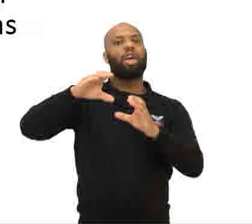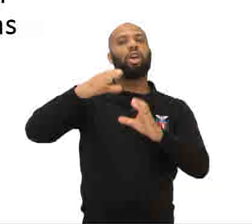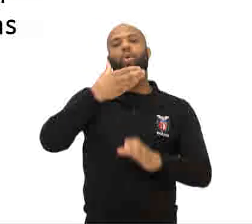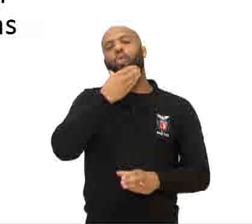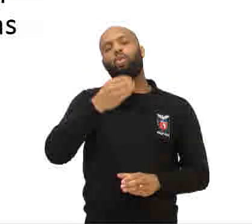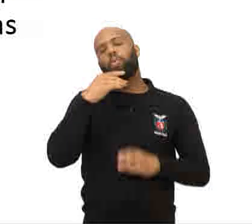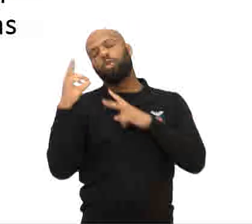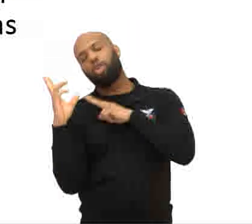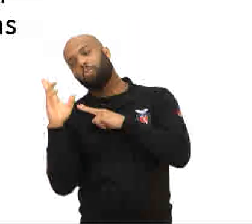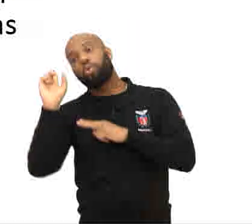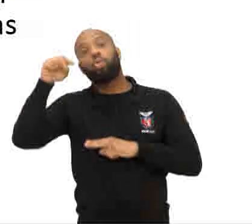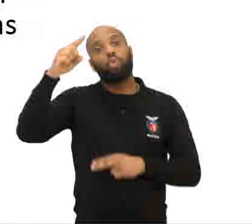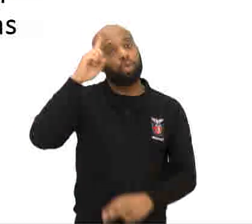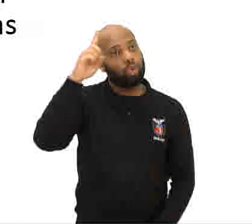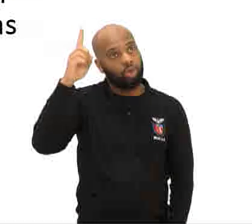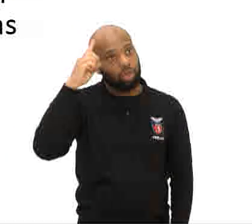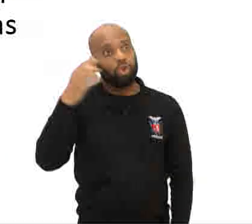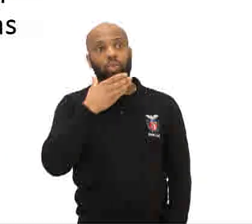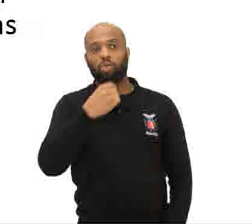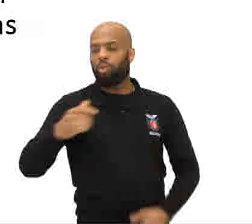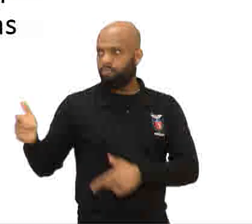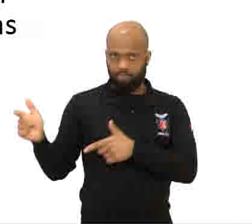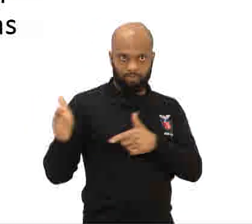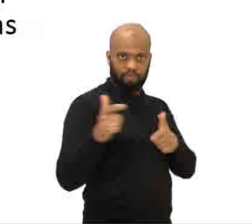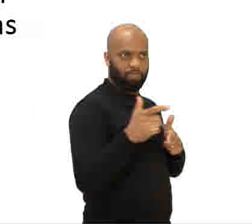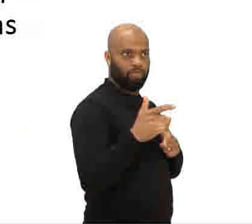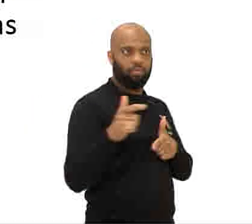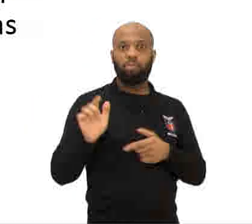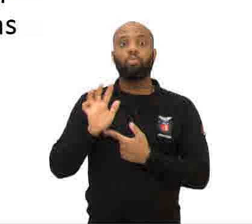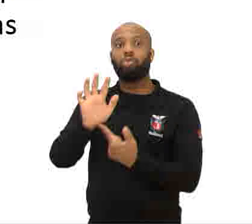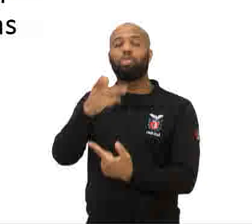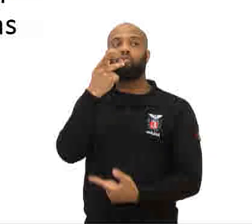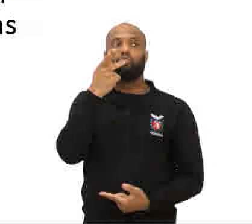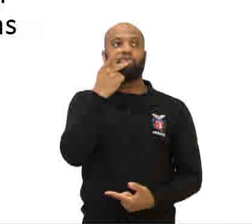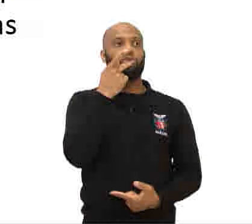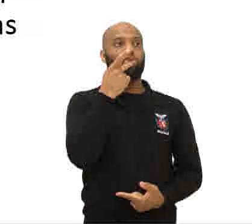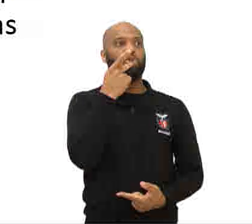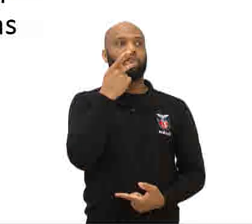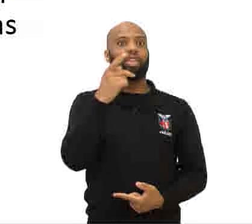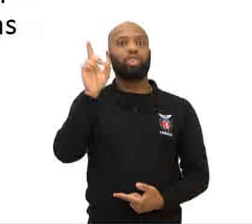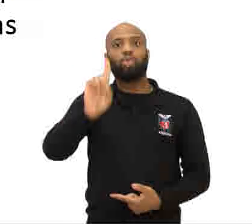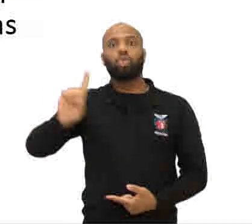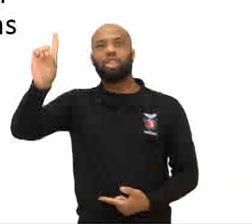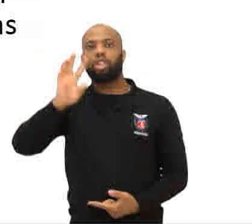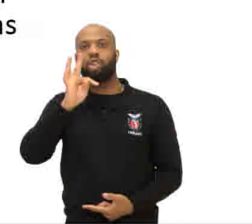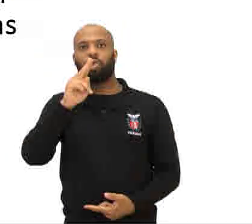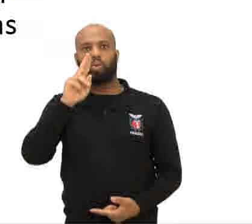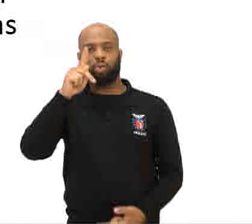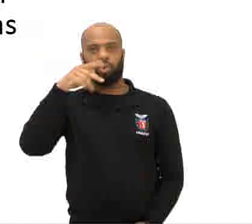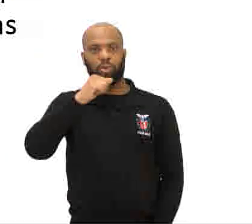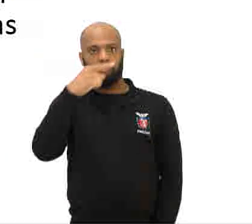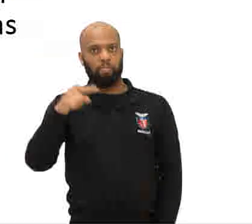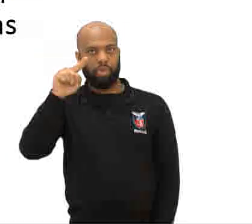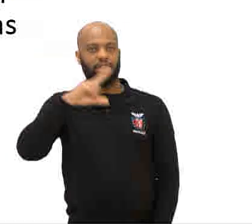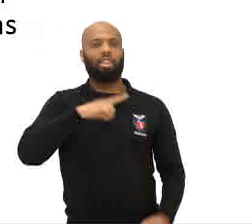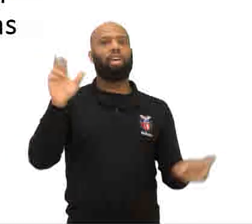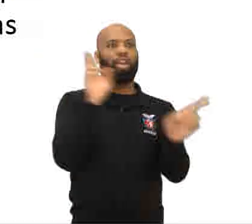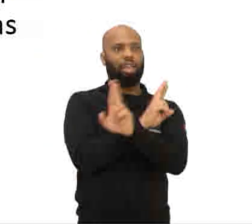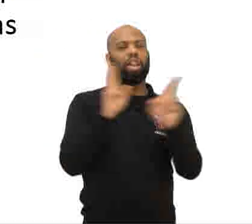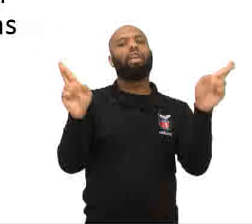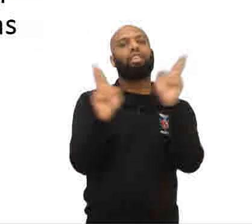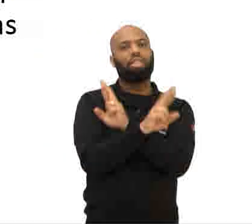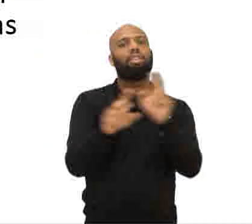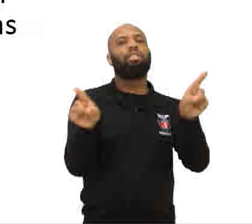imediatamente. No dia seguinte, o caçador revelou e disse que tinha sido enviado pelo deus Tupã. Então, tem toda essa